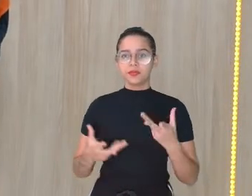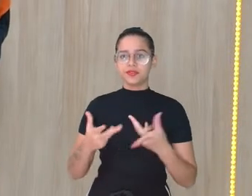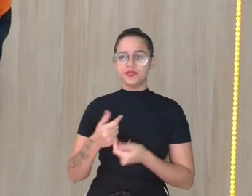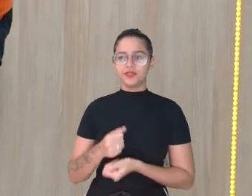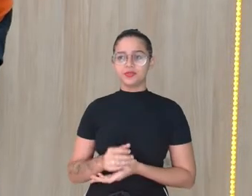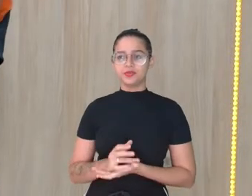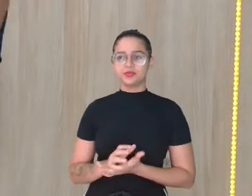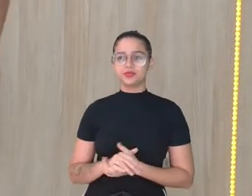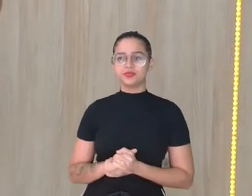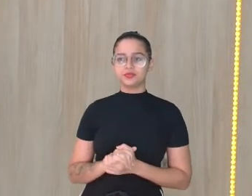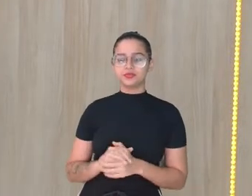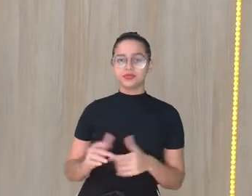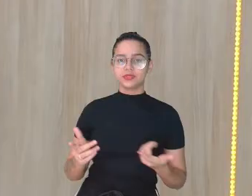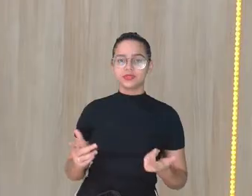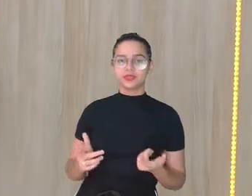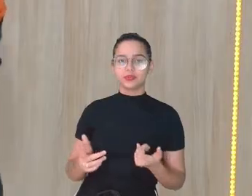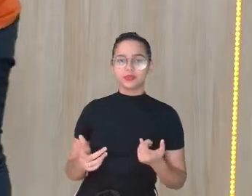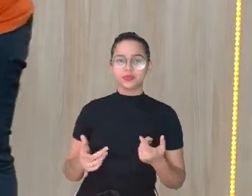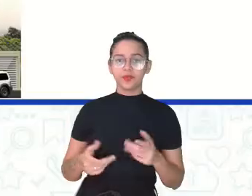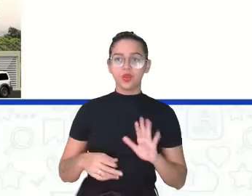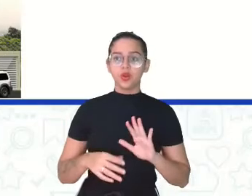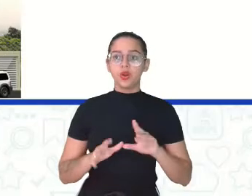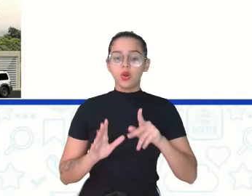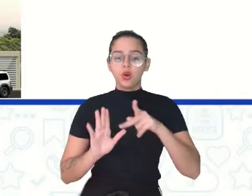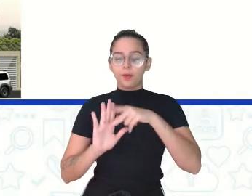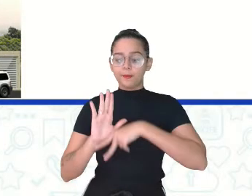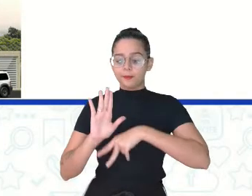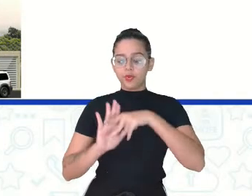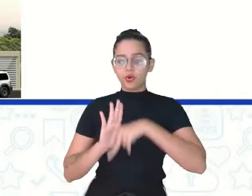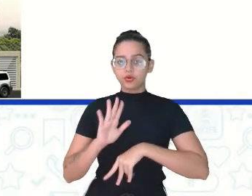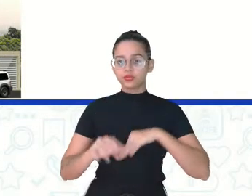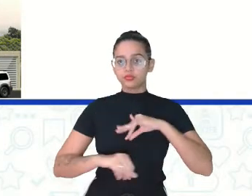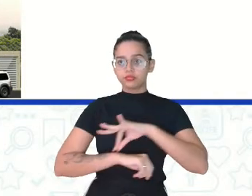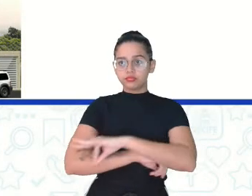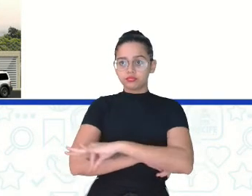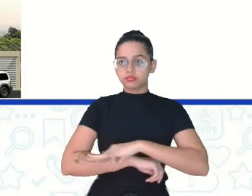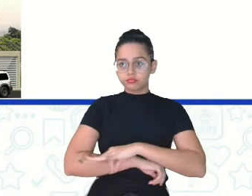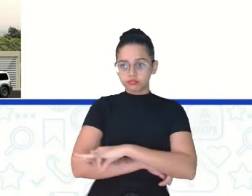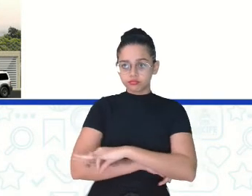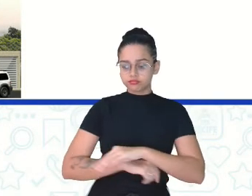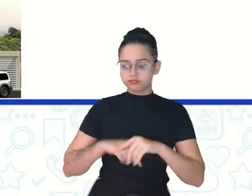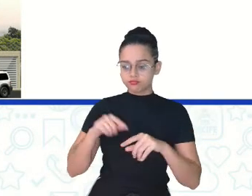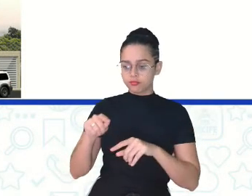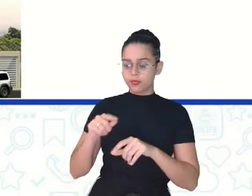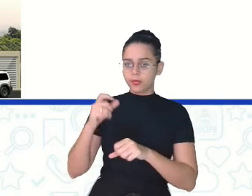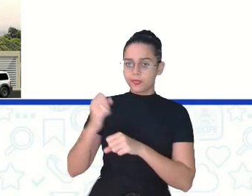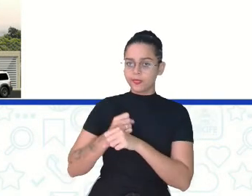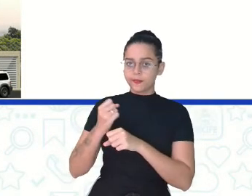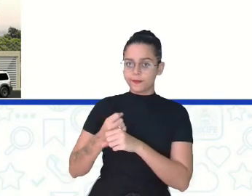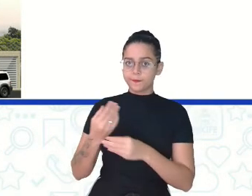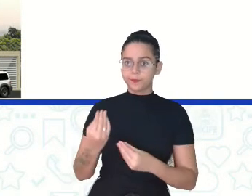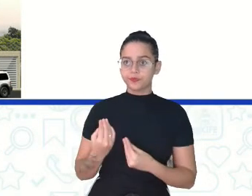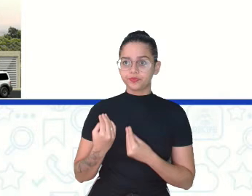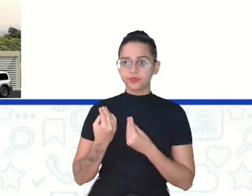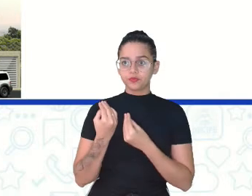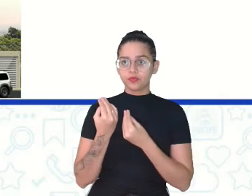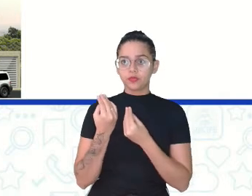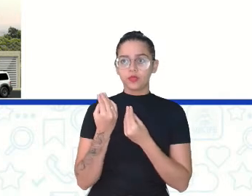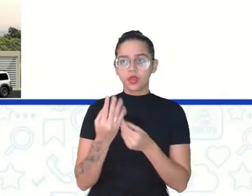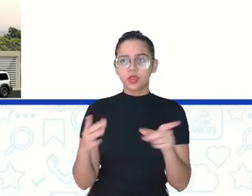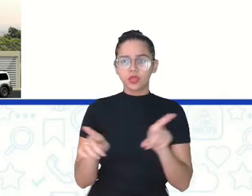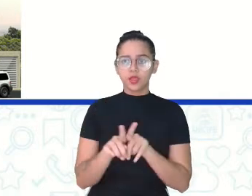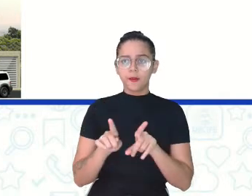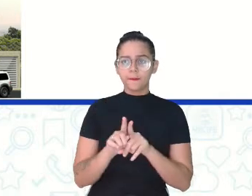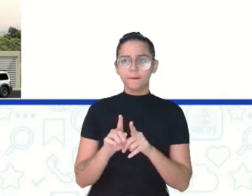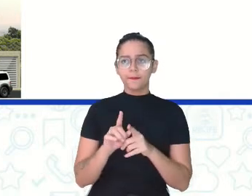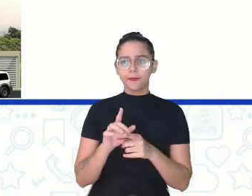Maravilhoso. Bom, o projeto de arquitetura é o processo pelo qual uma obra, né, é concebida e também